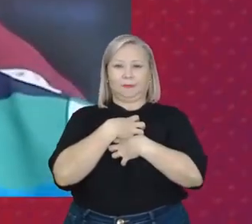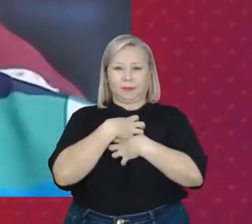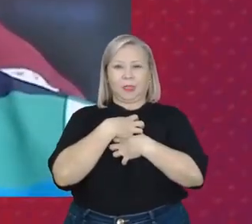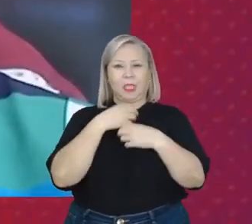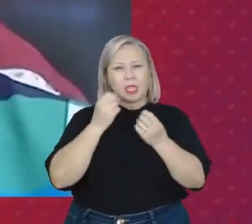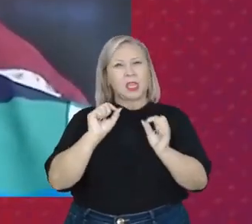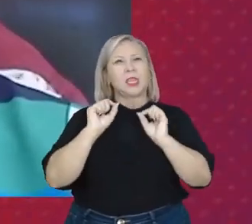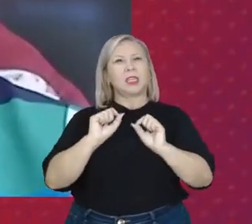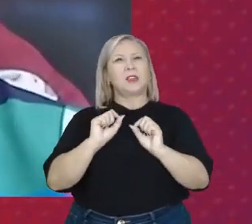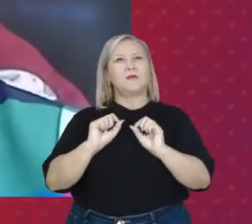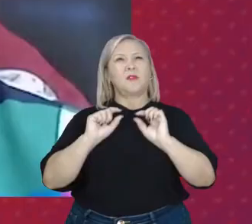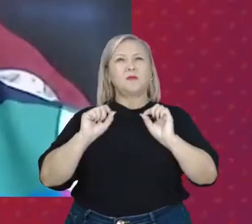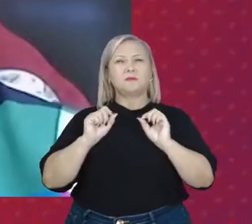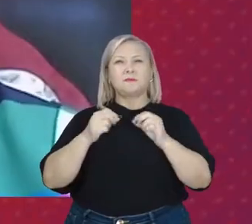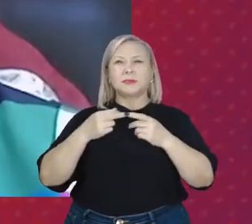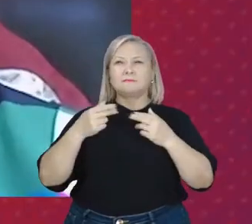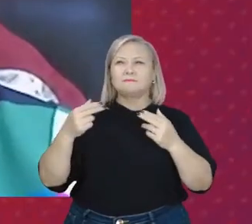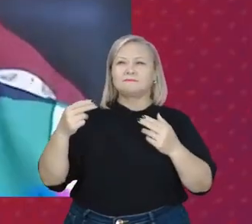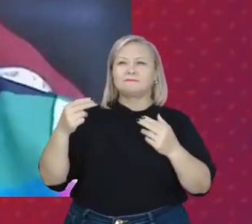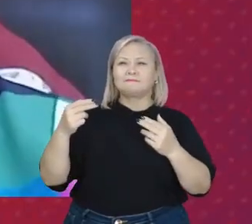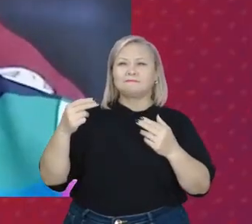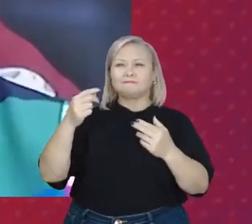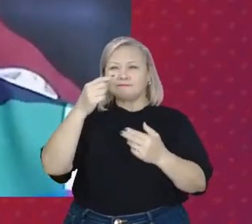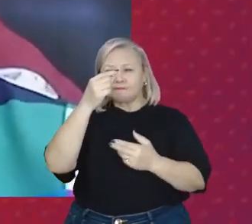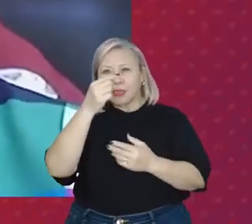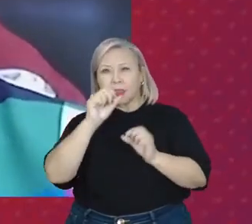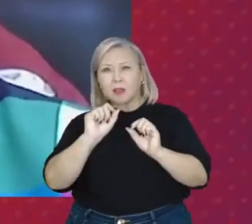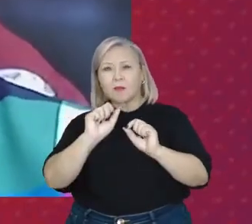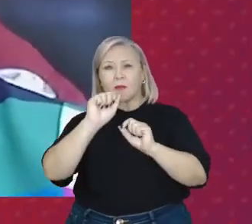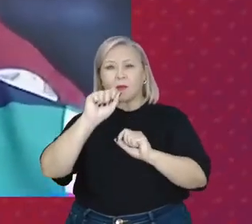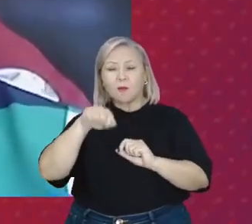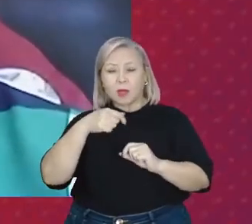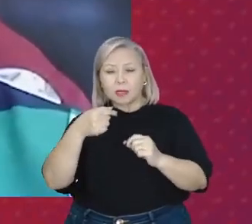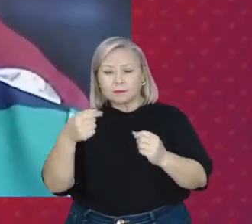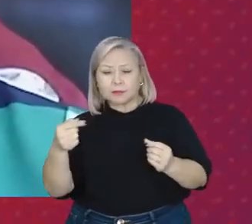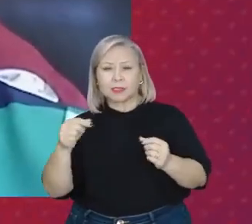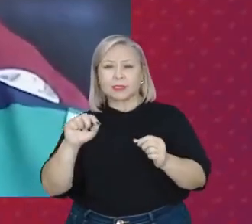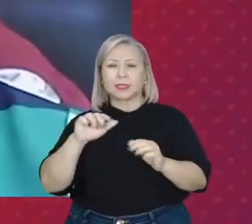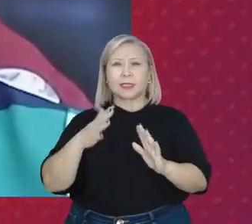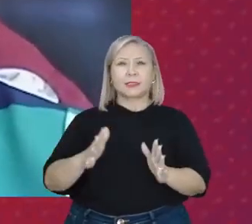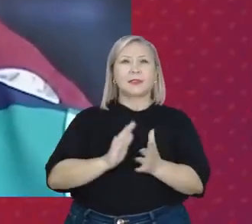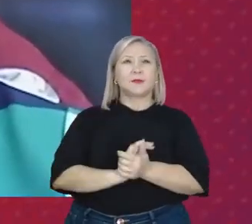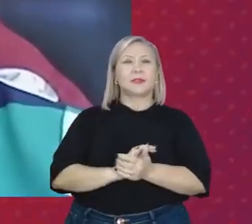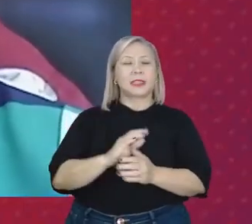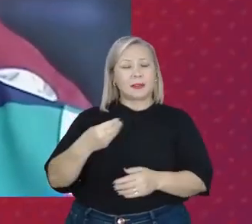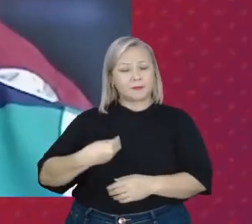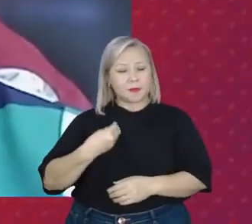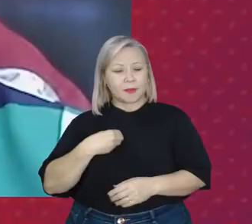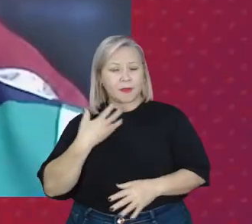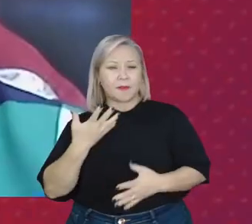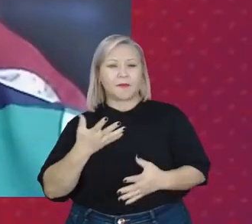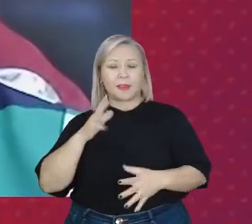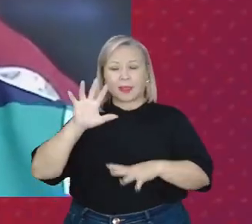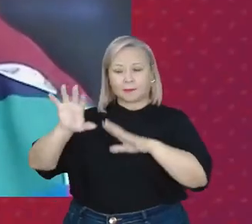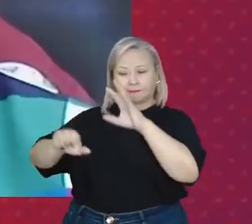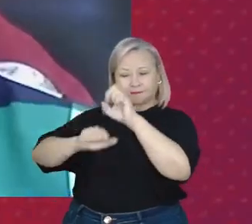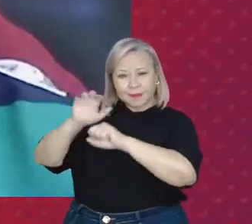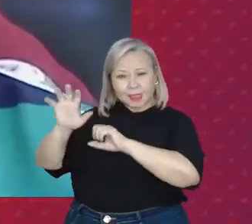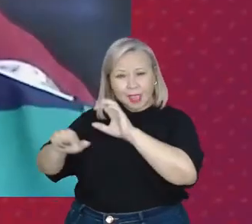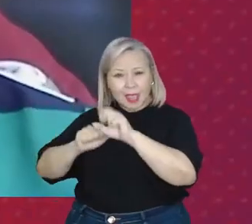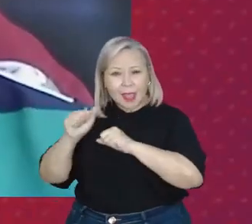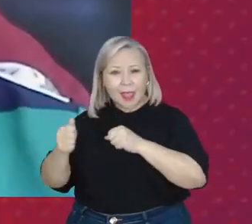foi uma consagração de 2000, que estávamos vivendo a colheita do processo de participação